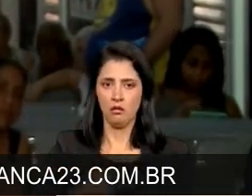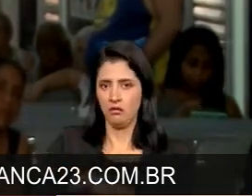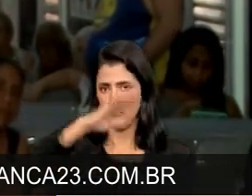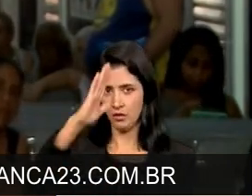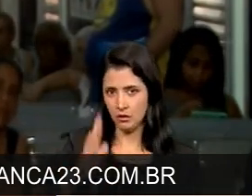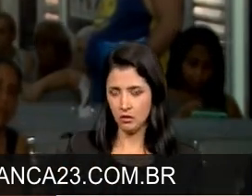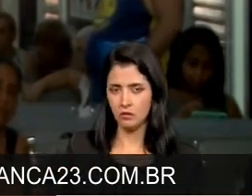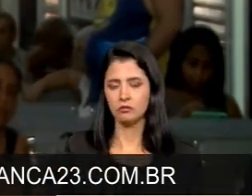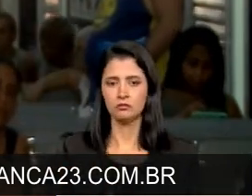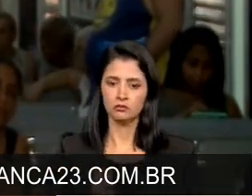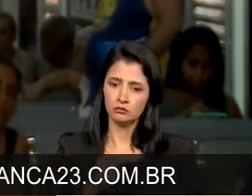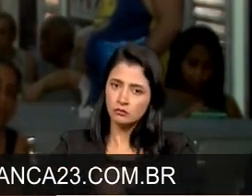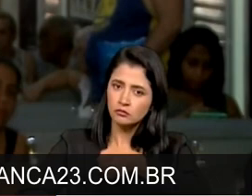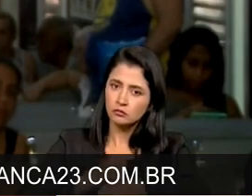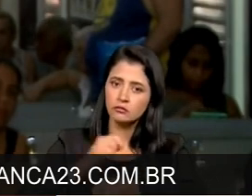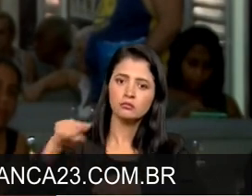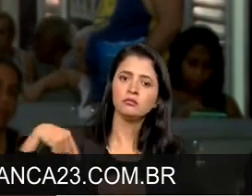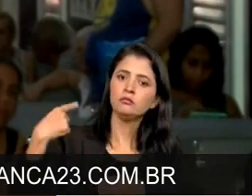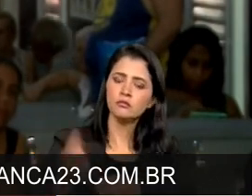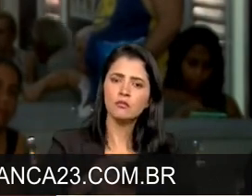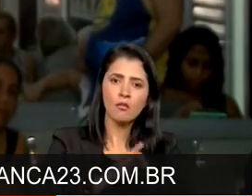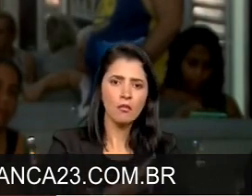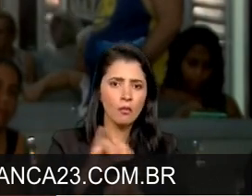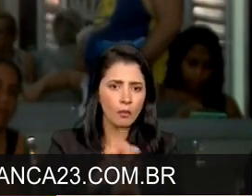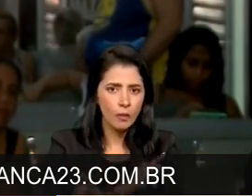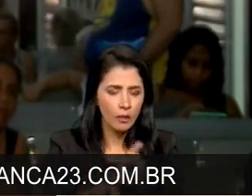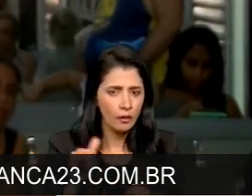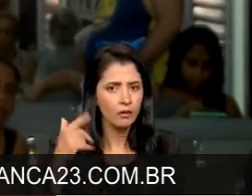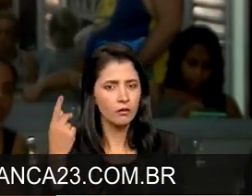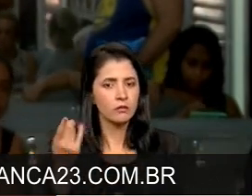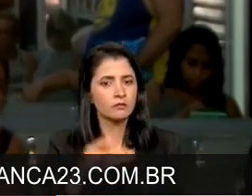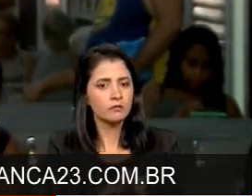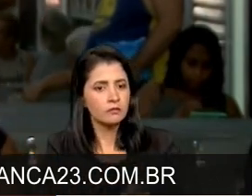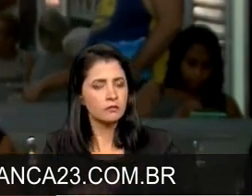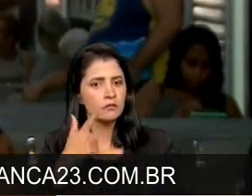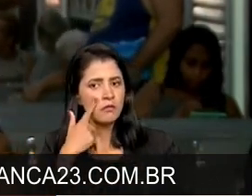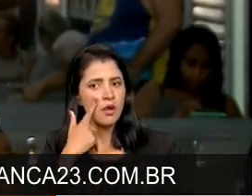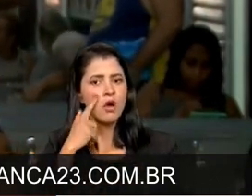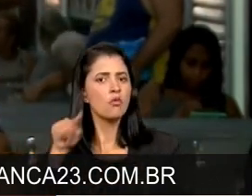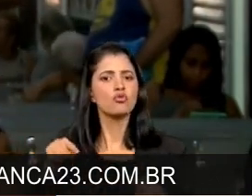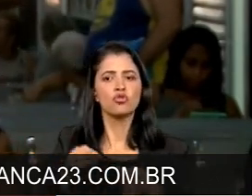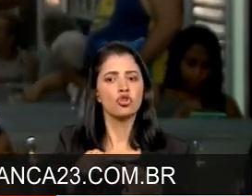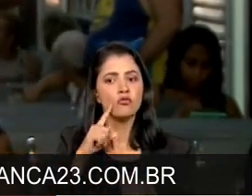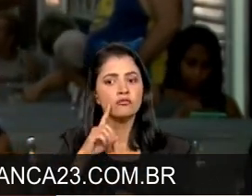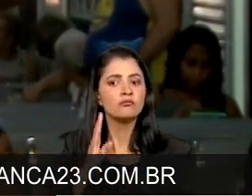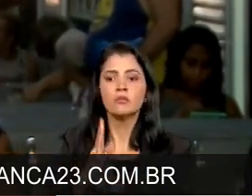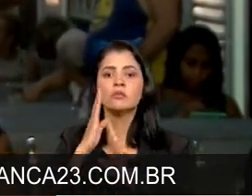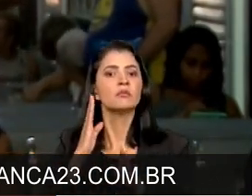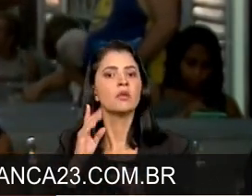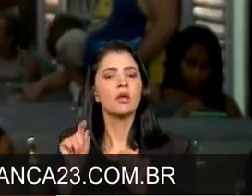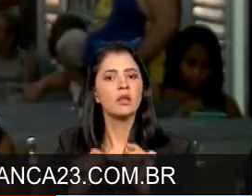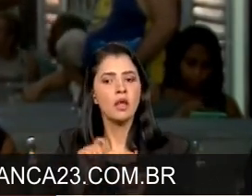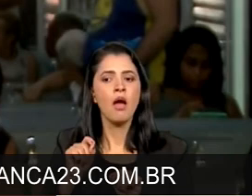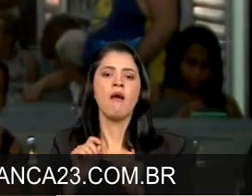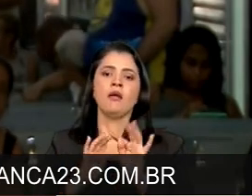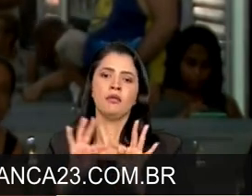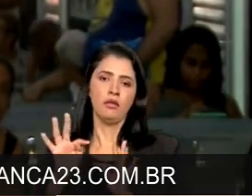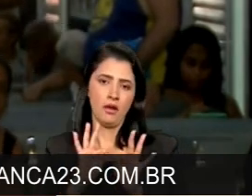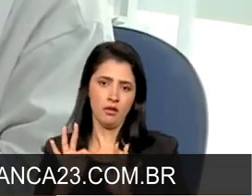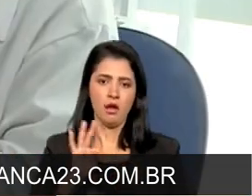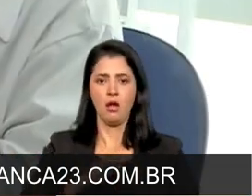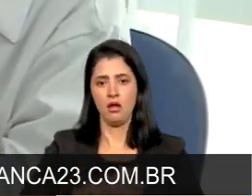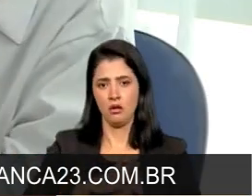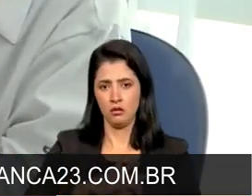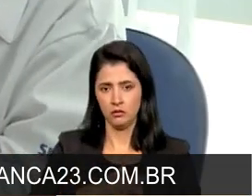Brasil. Anos depois, uma campanha lançada com o intuito de diagnosticar e tratar a